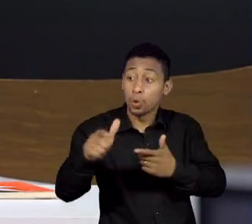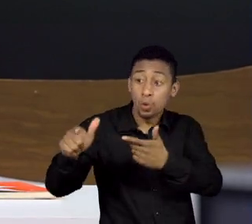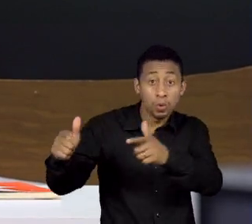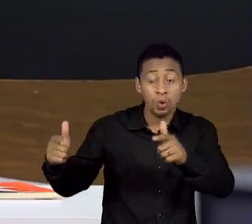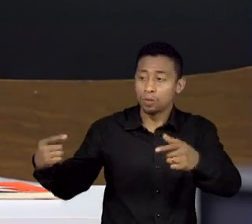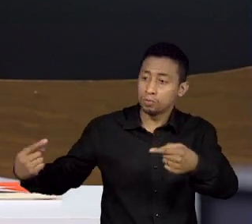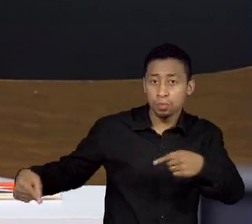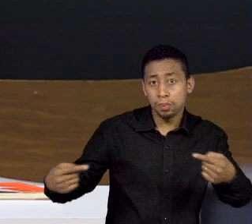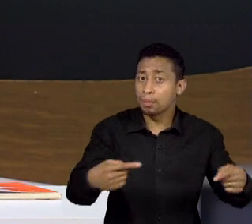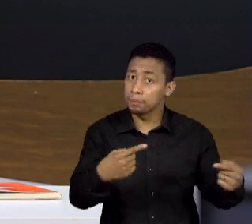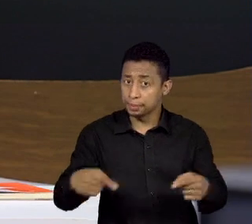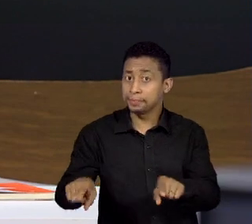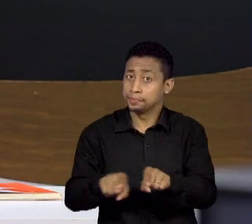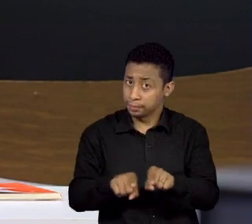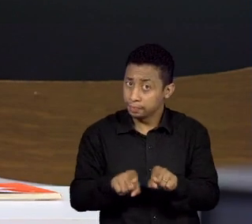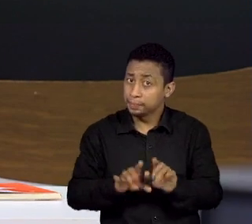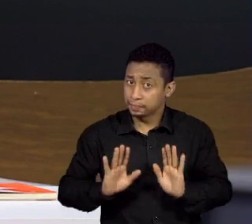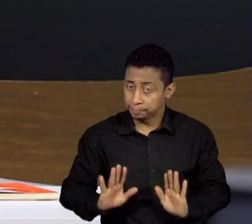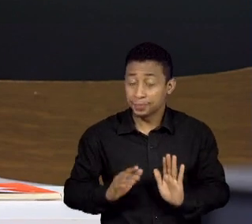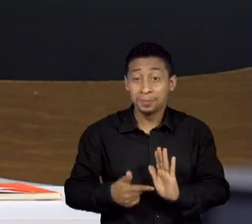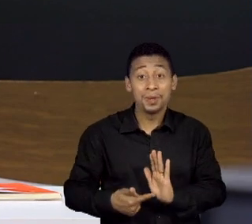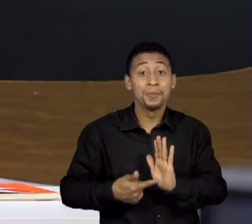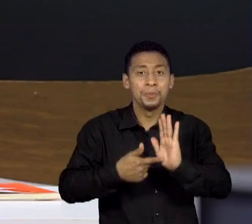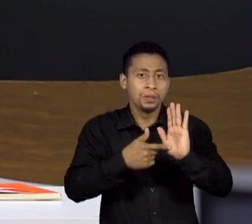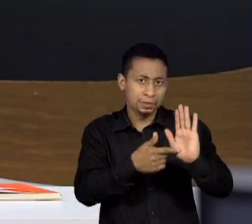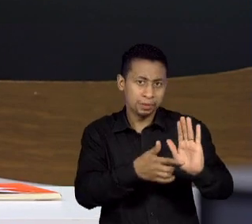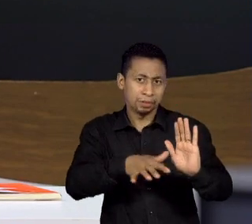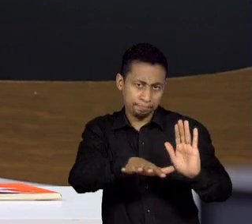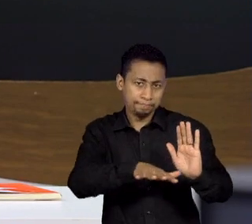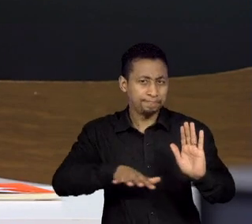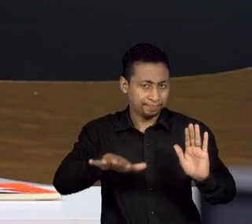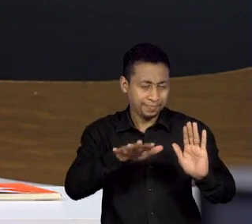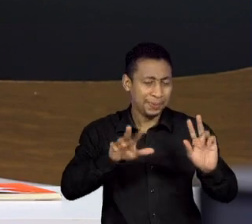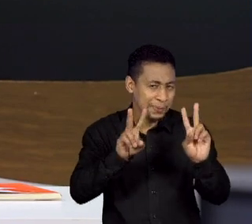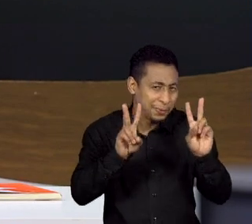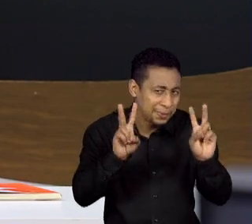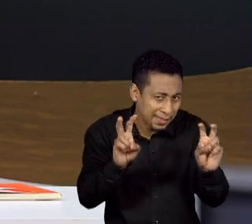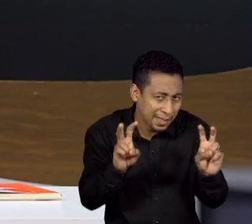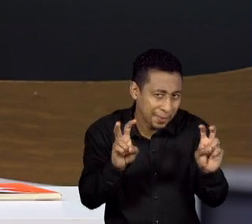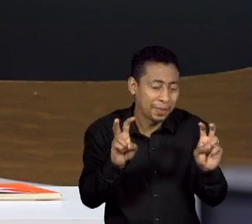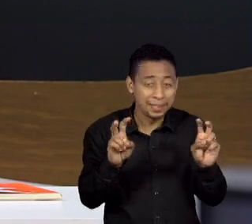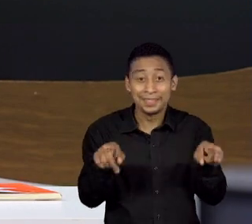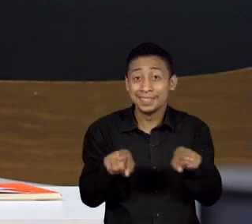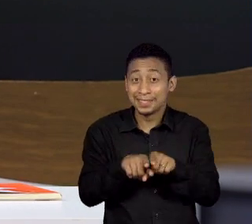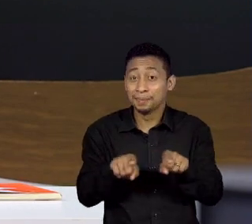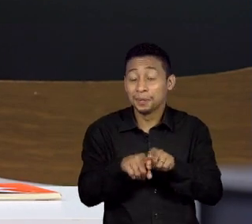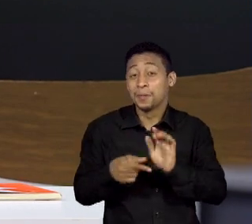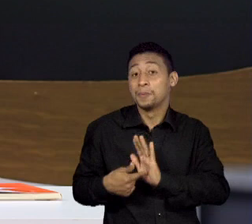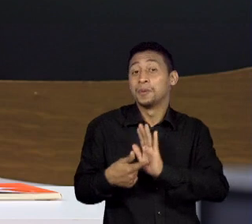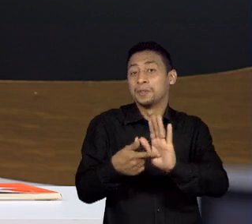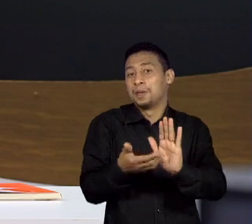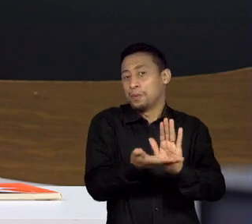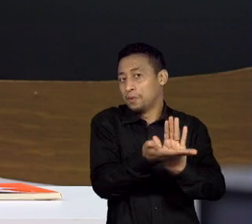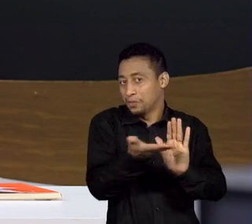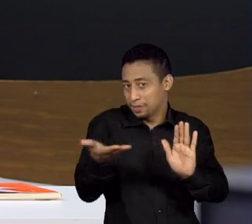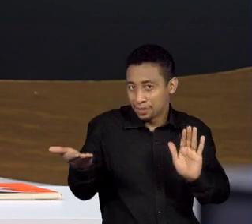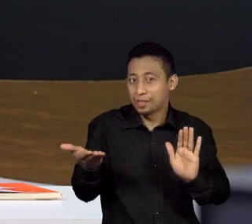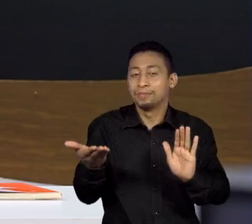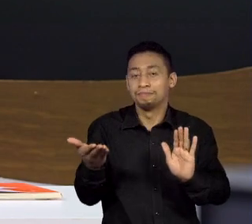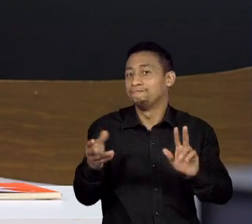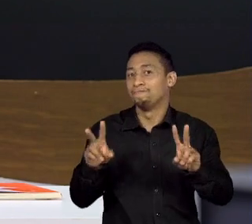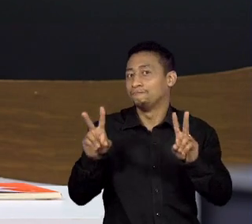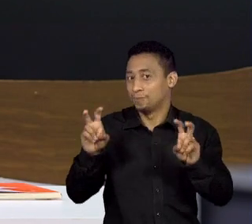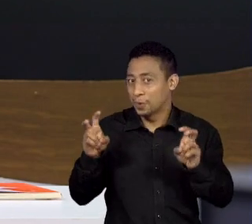debates. Para tratar das diversas dimensões deste texto e também passar em revista a longa e